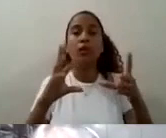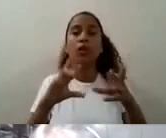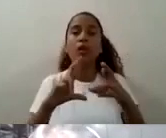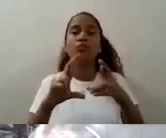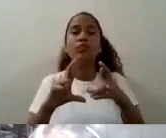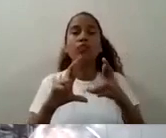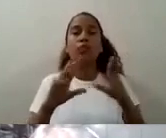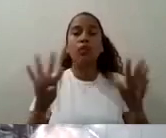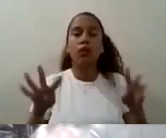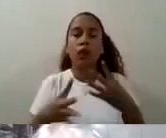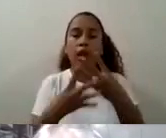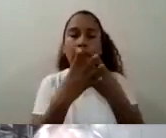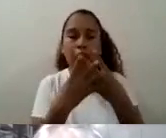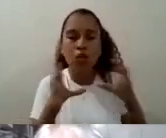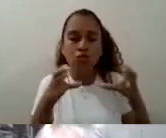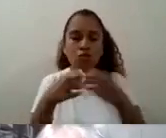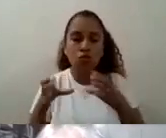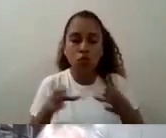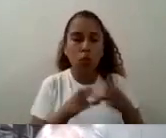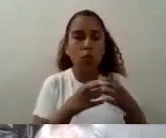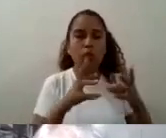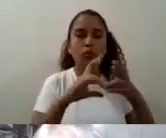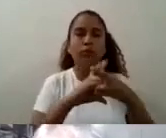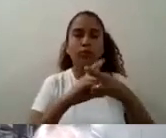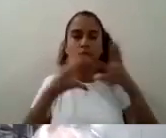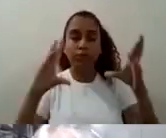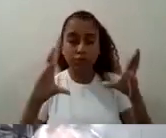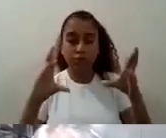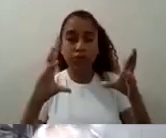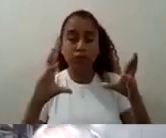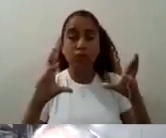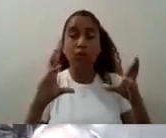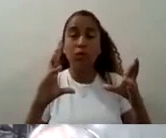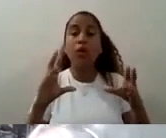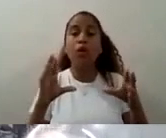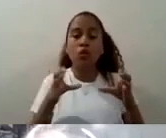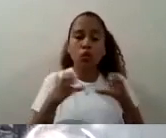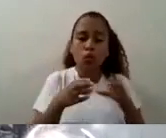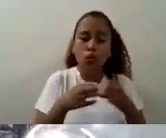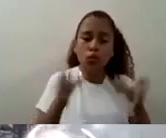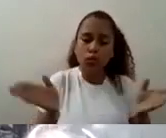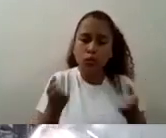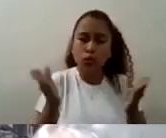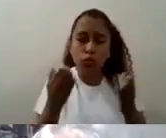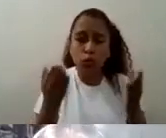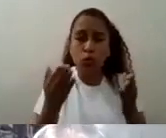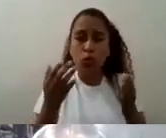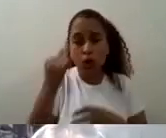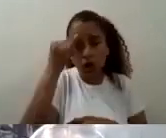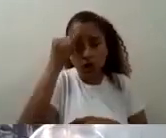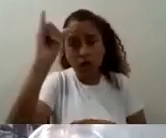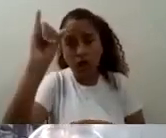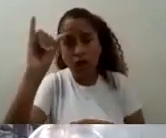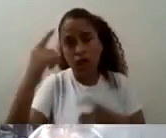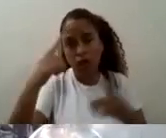interreligiosas locais em favor de uma cultura de não violência e de serviço. Então,